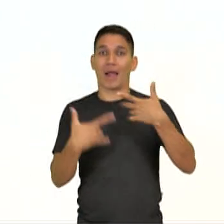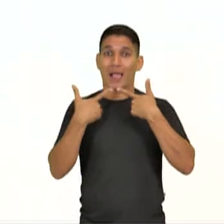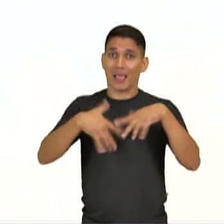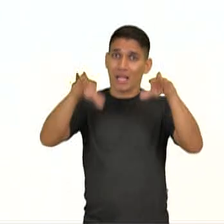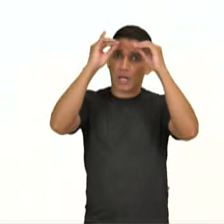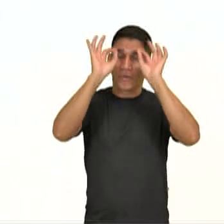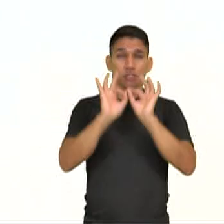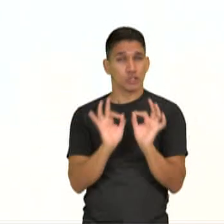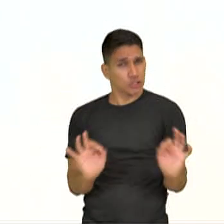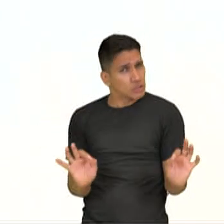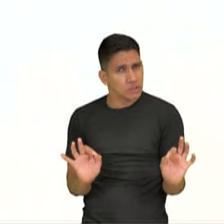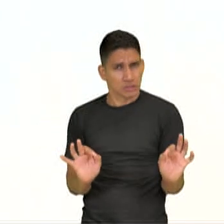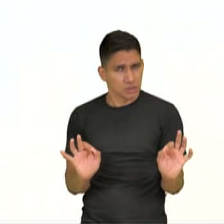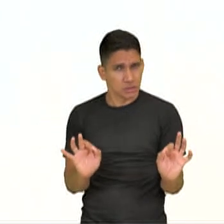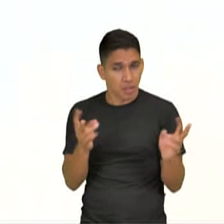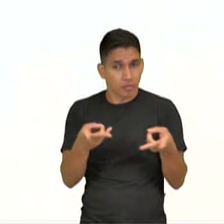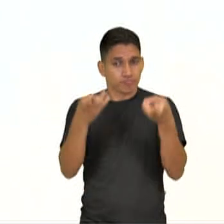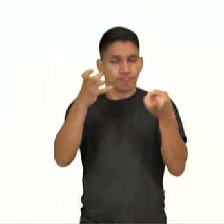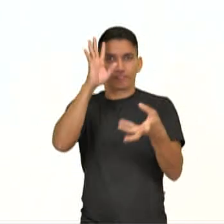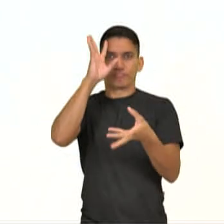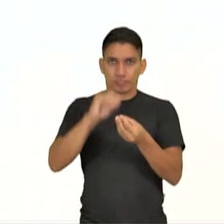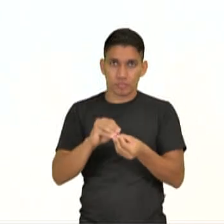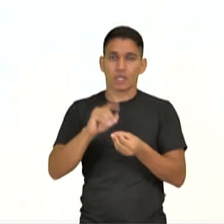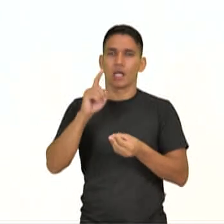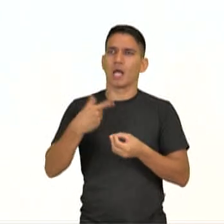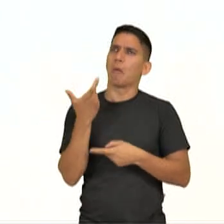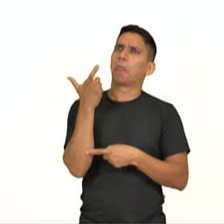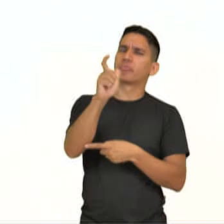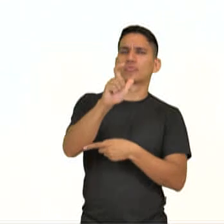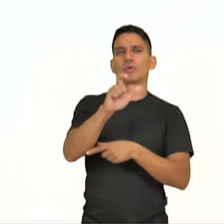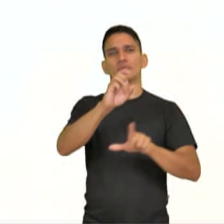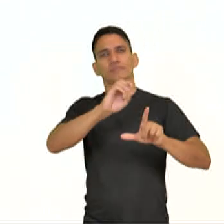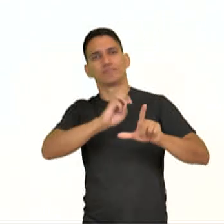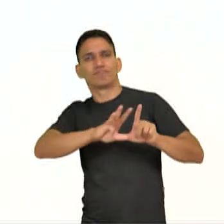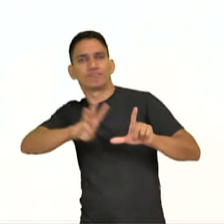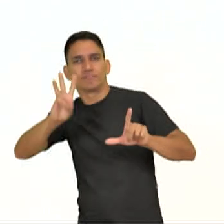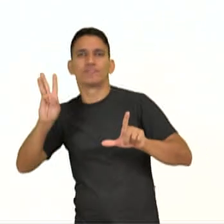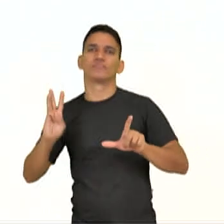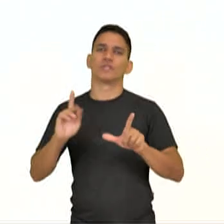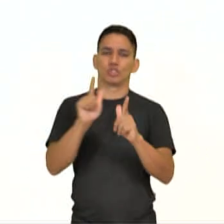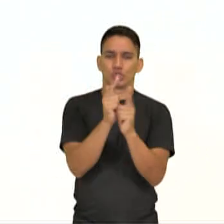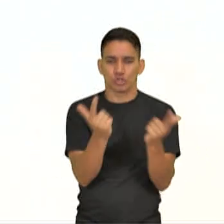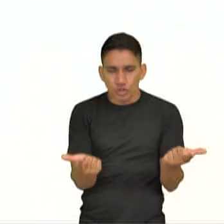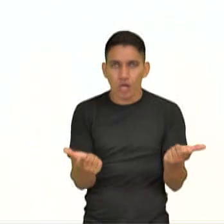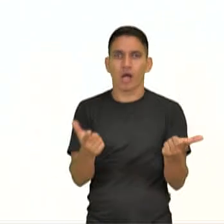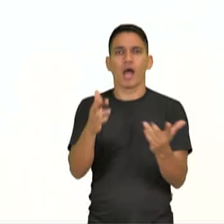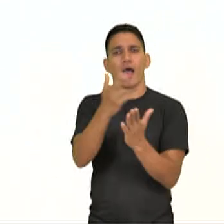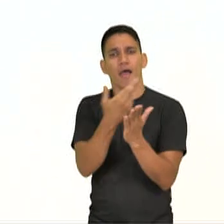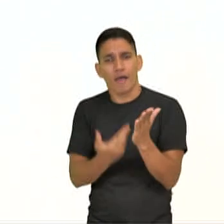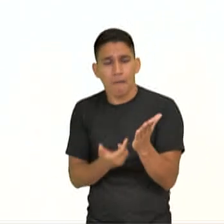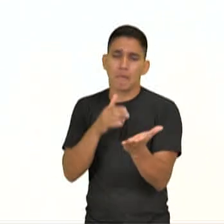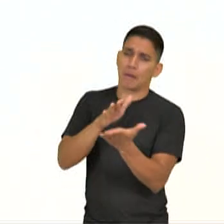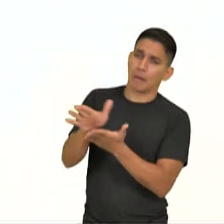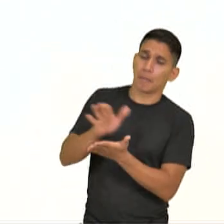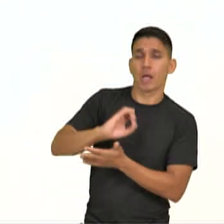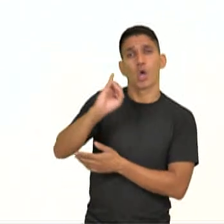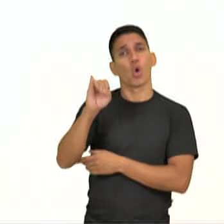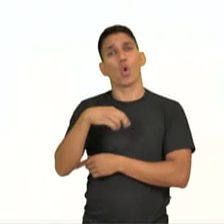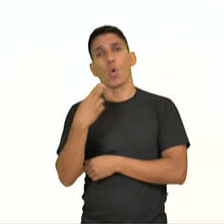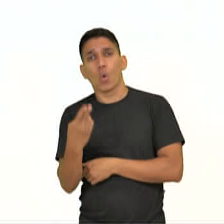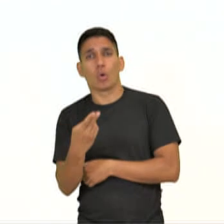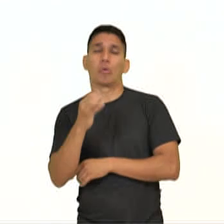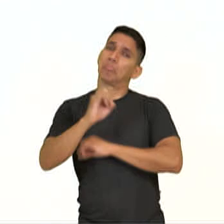simples e coloquial. São divulgadas em blogs, jornais e revistas, por meios impressos ou